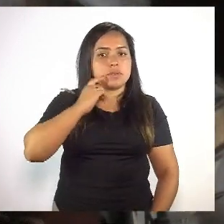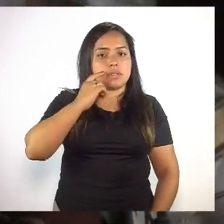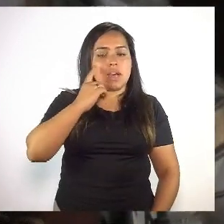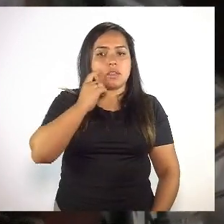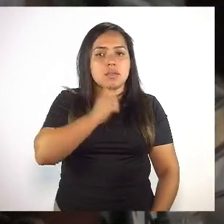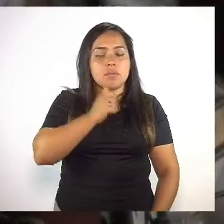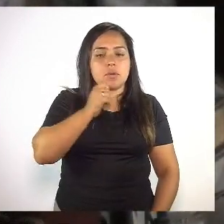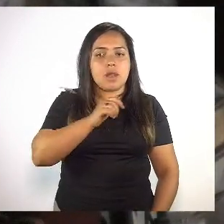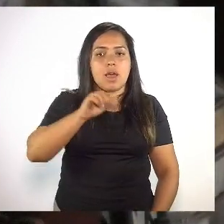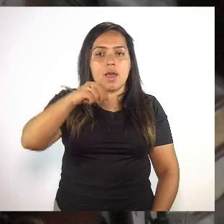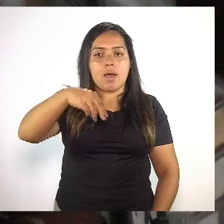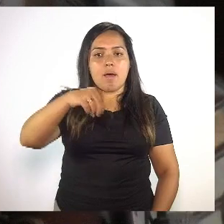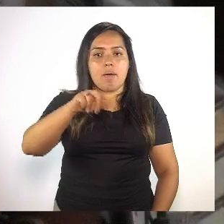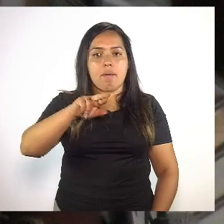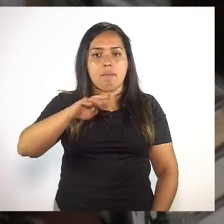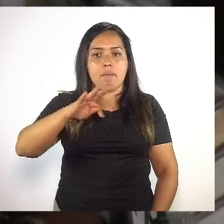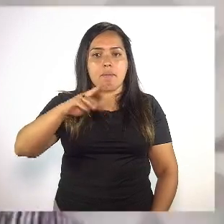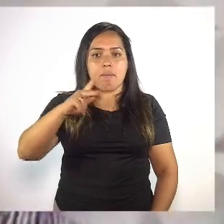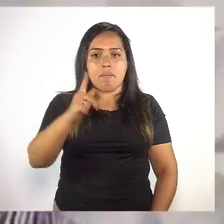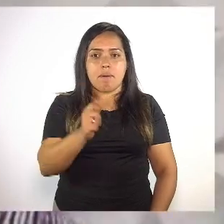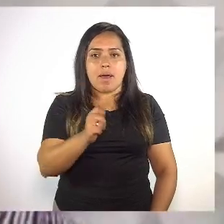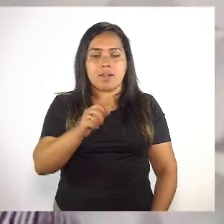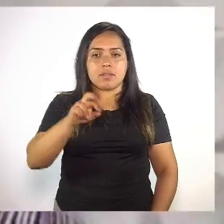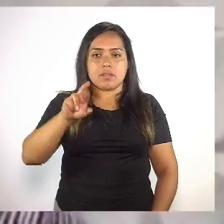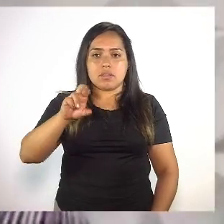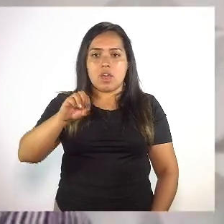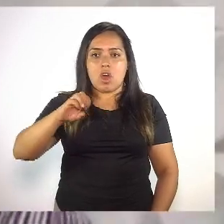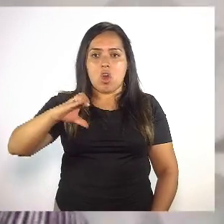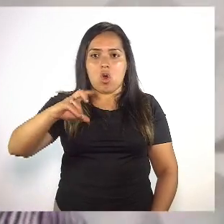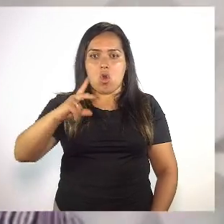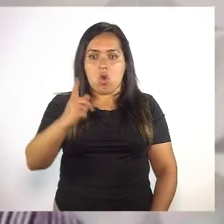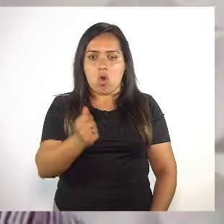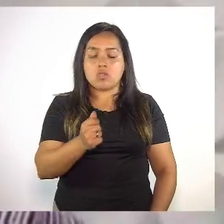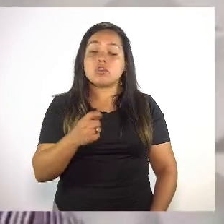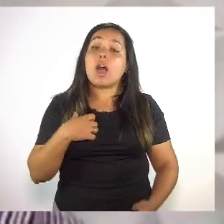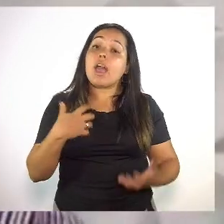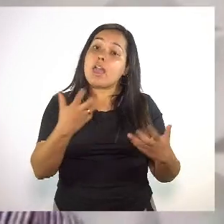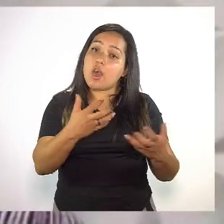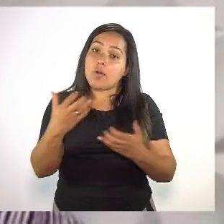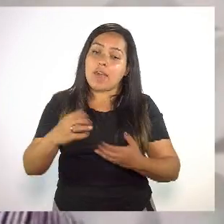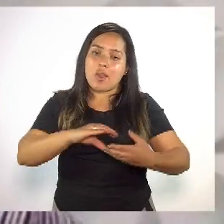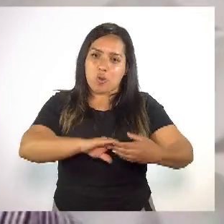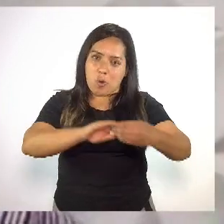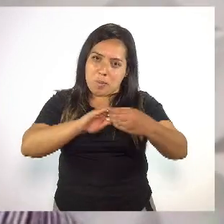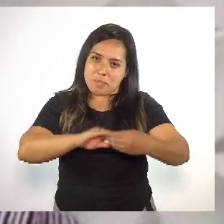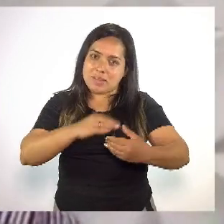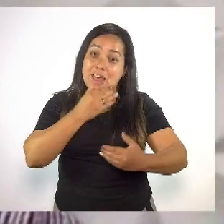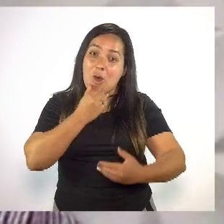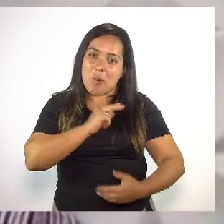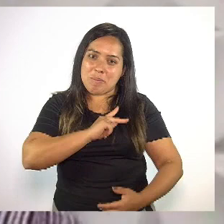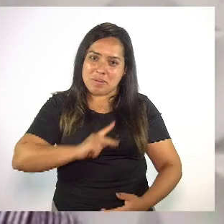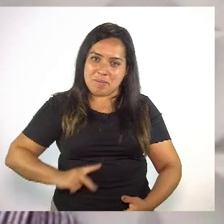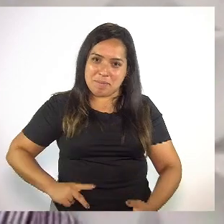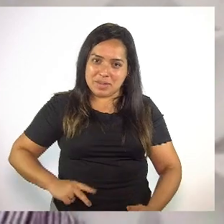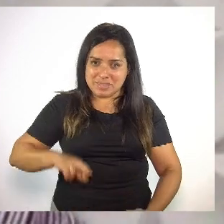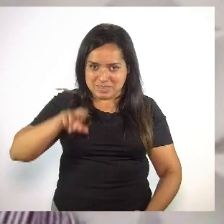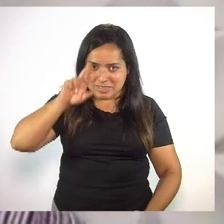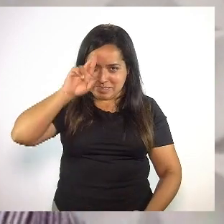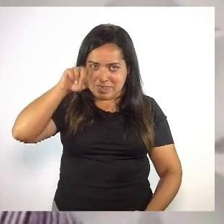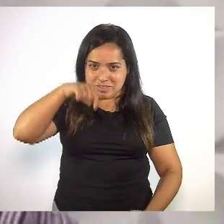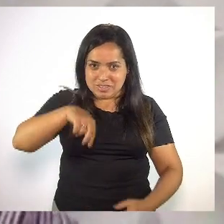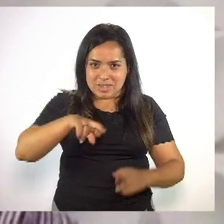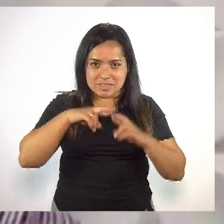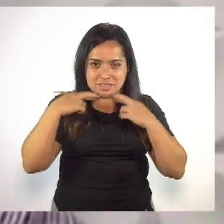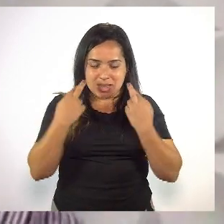Bom dia a todas e todos. Eu quero cumprimentar o presidente dessa audiência, o nosso querido deputado Márcio Canella, em seu